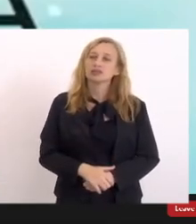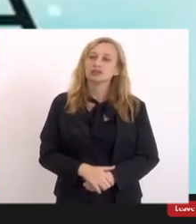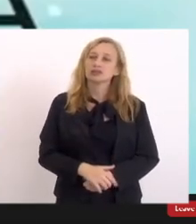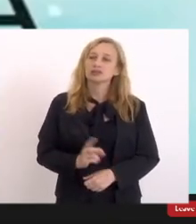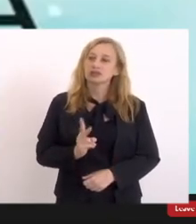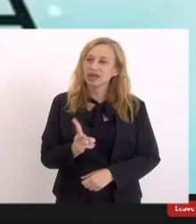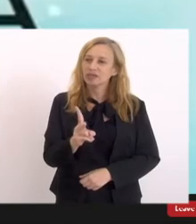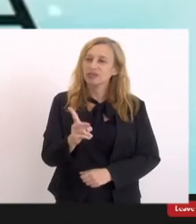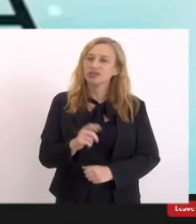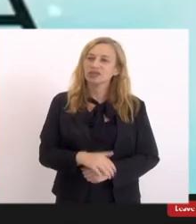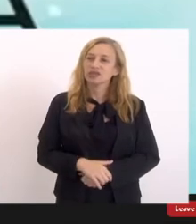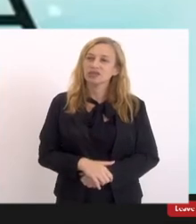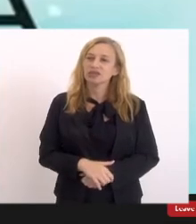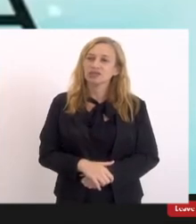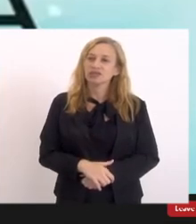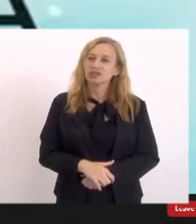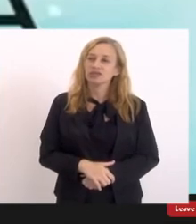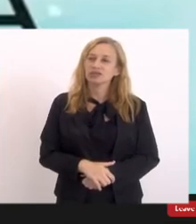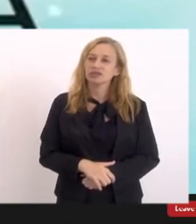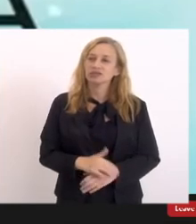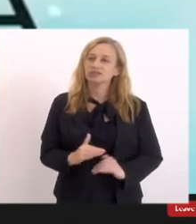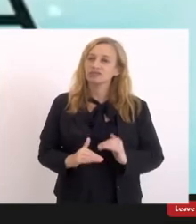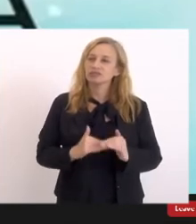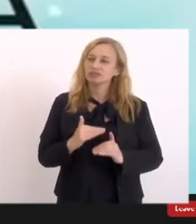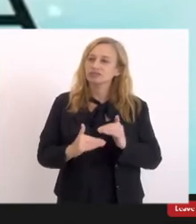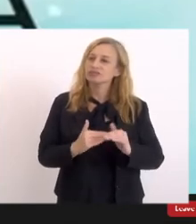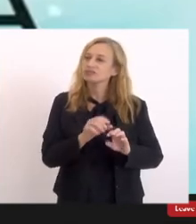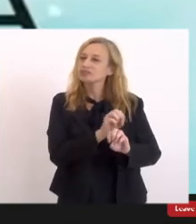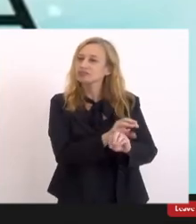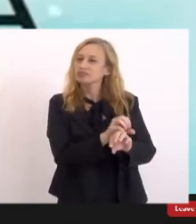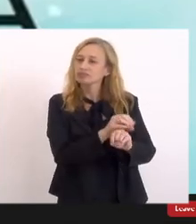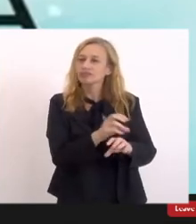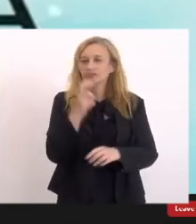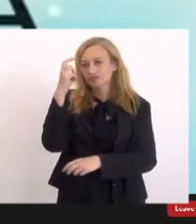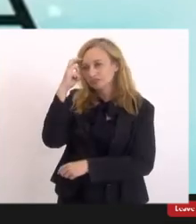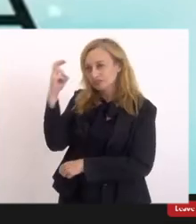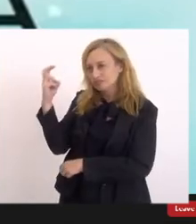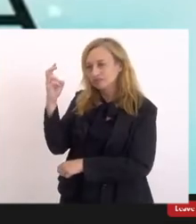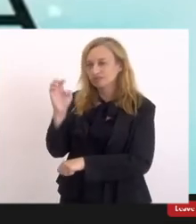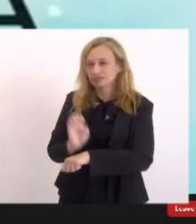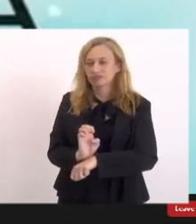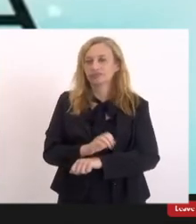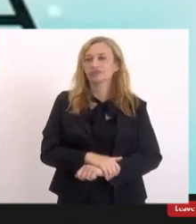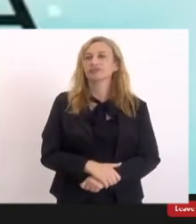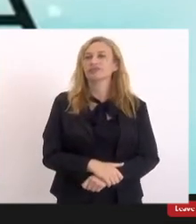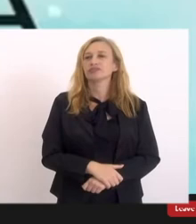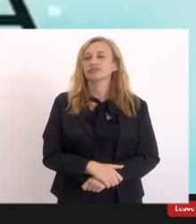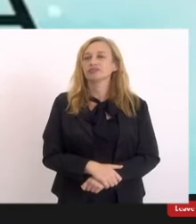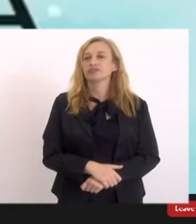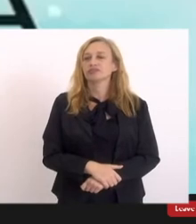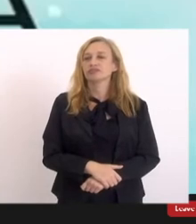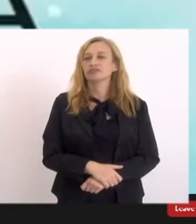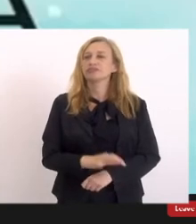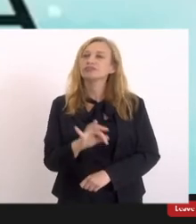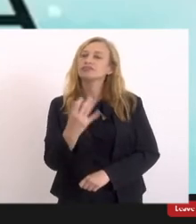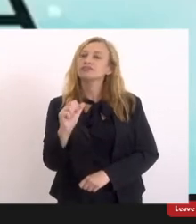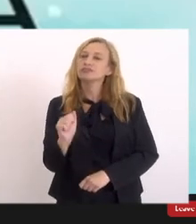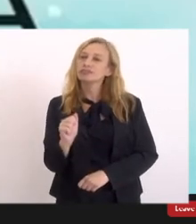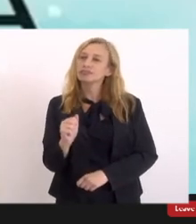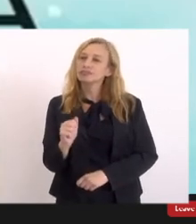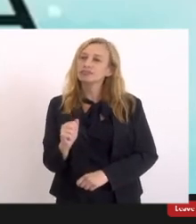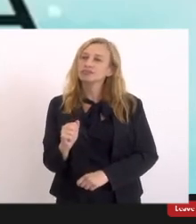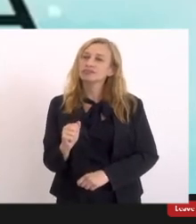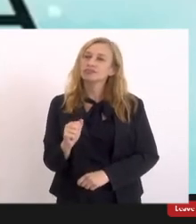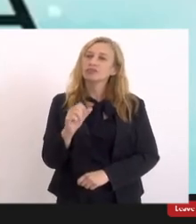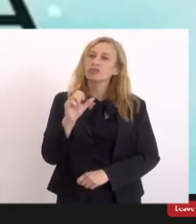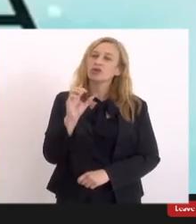cotidianamente ao desenvolvimento da educação e da cultura no Estado. E pela campanha, como Comitê